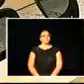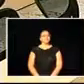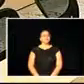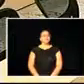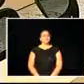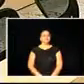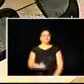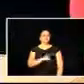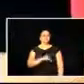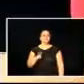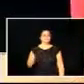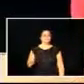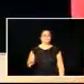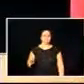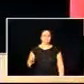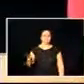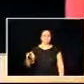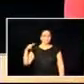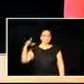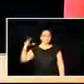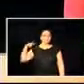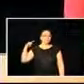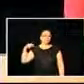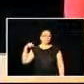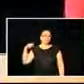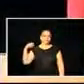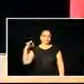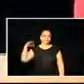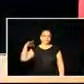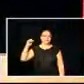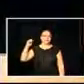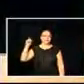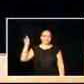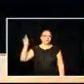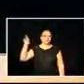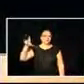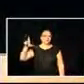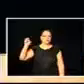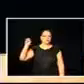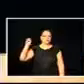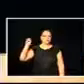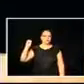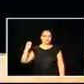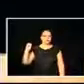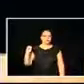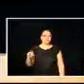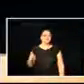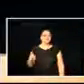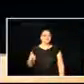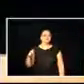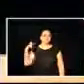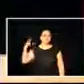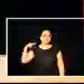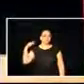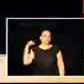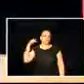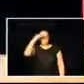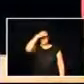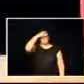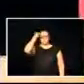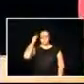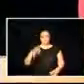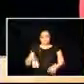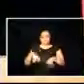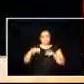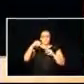Senhor presidente, vereador Carlos Peixoto, nobres pares, munícipes aqui presentes e telespectadores da TV